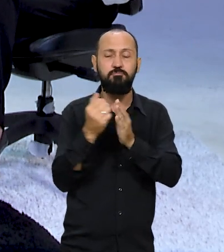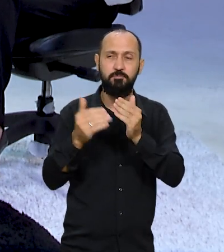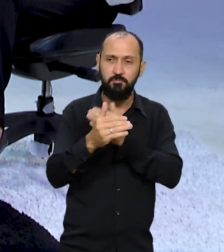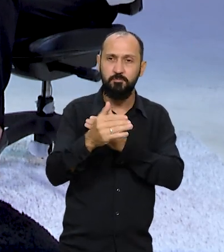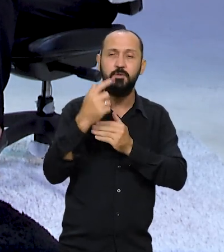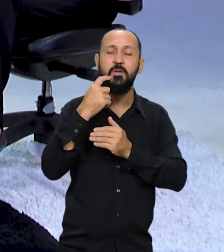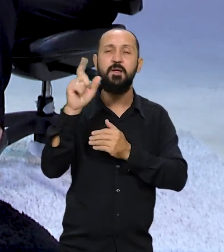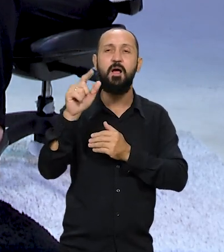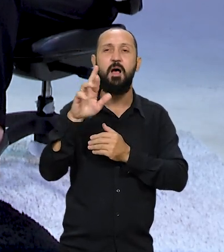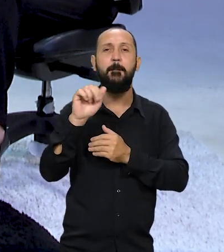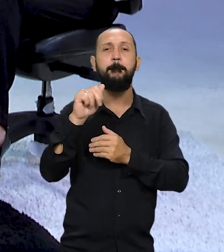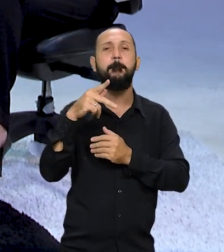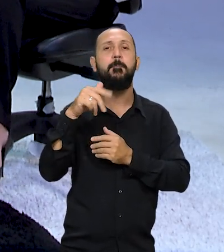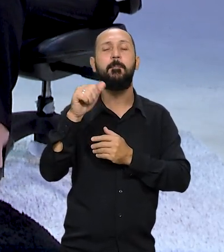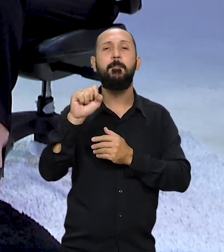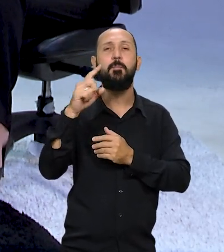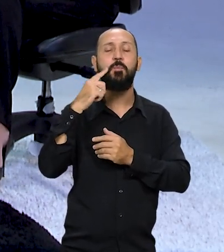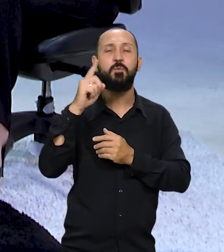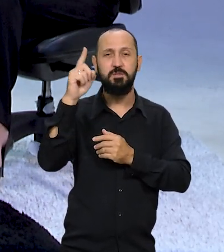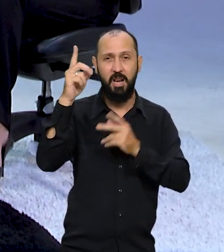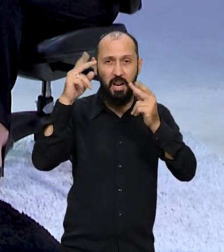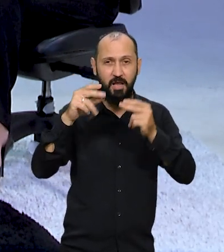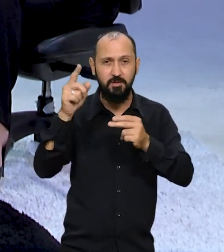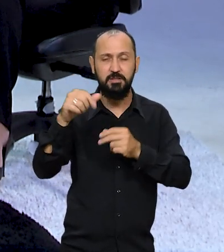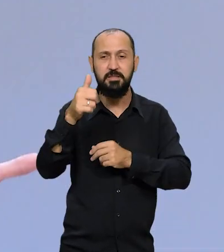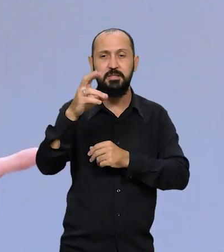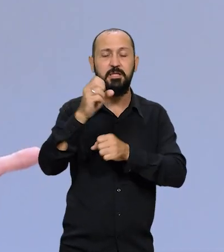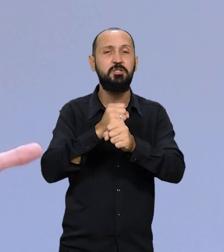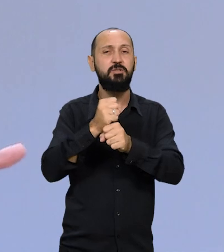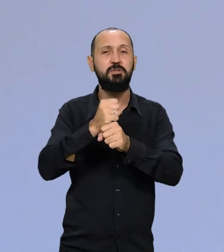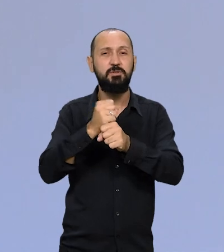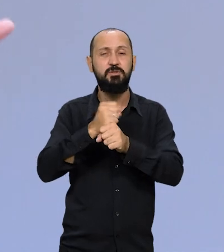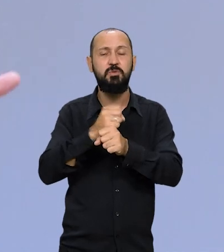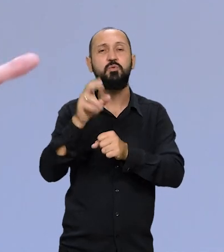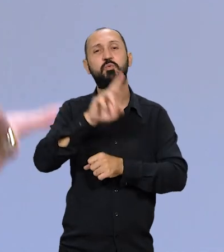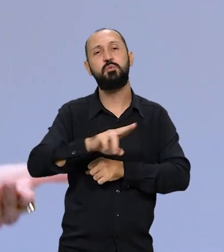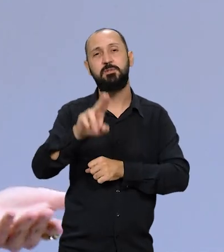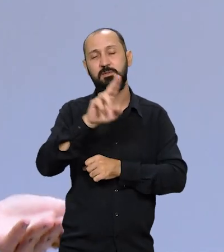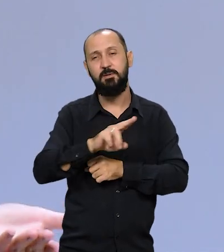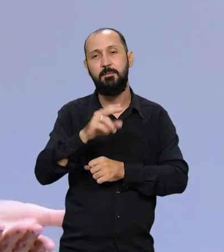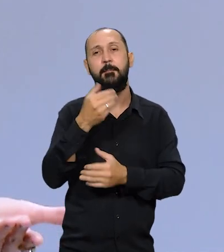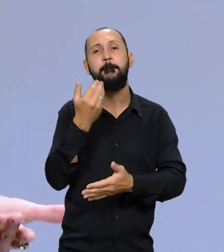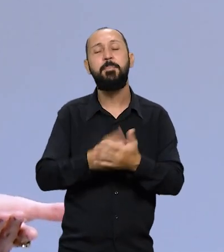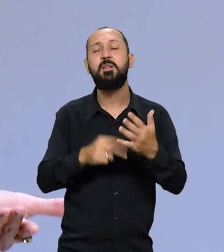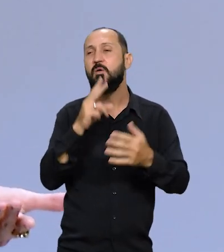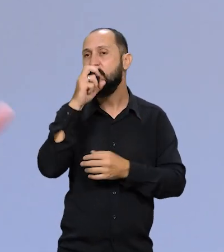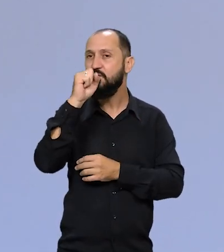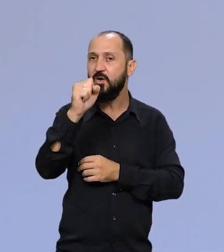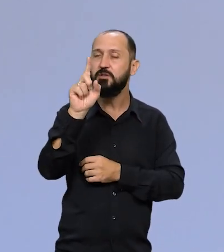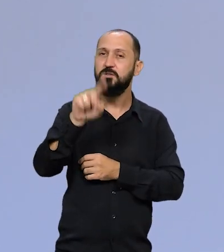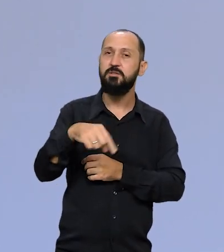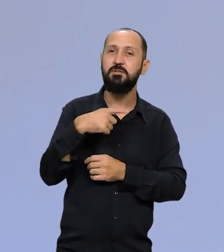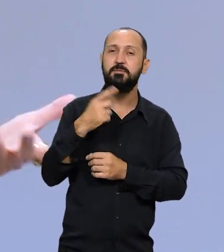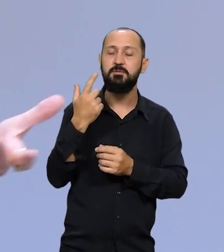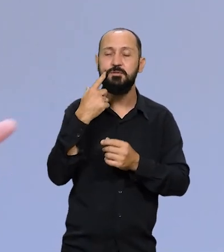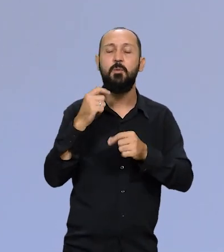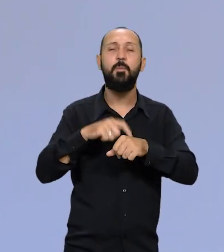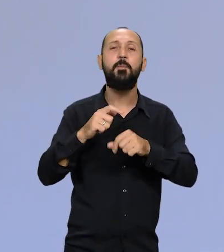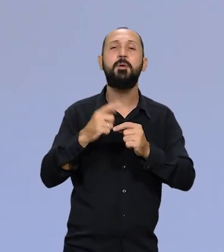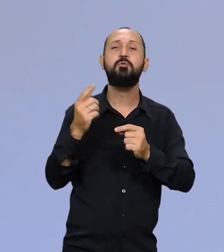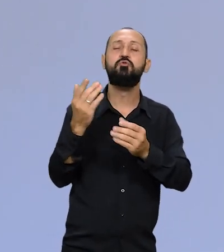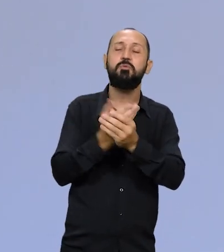que a matéria está na pauta hoje das discussões jurídicas e políticas, na pauta das discussões jurídicas,